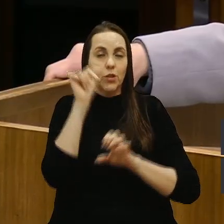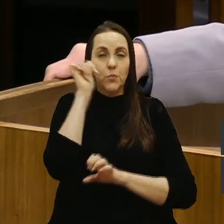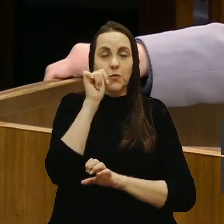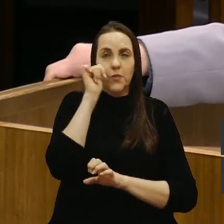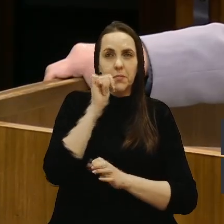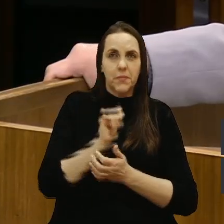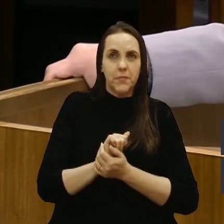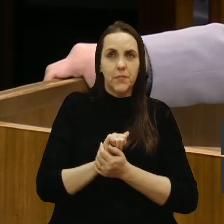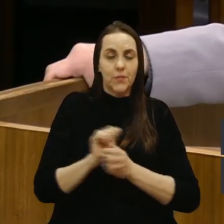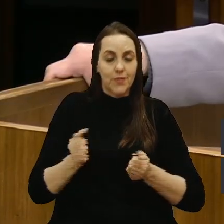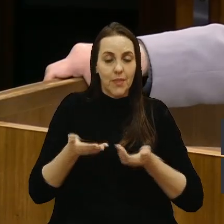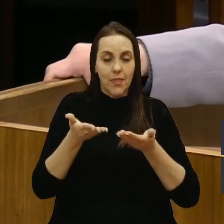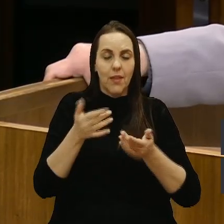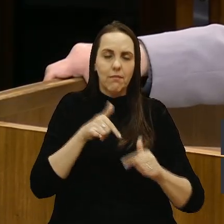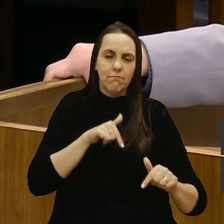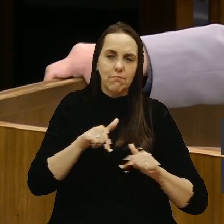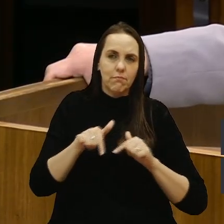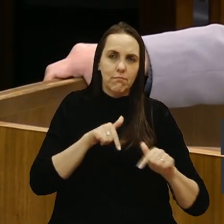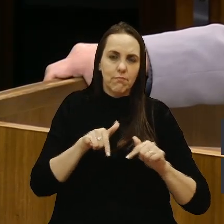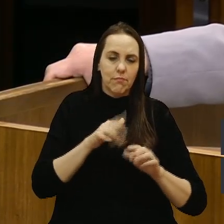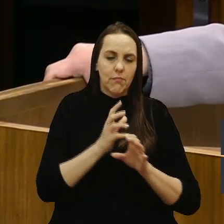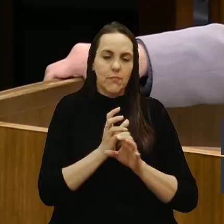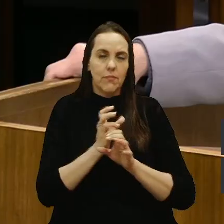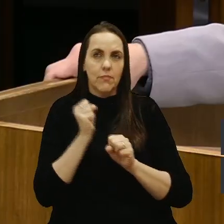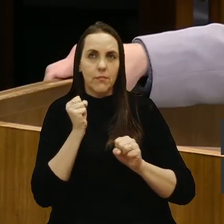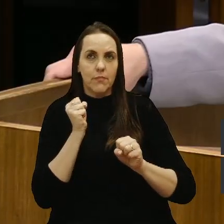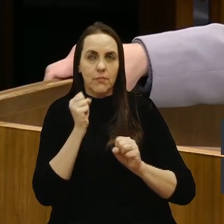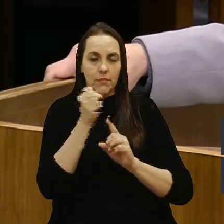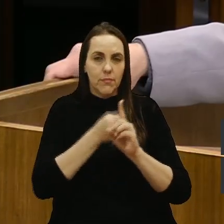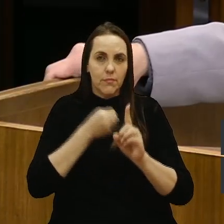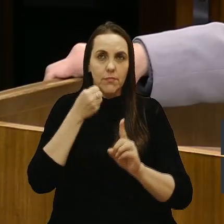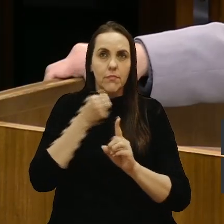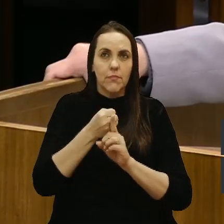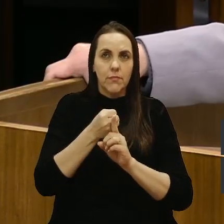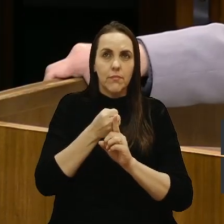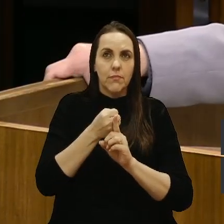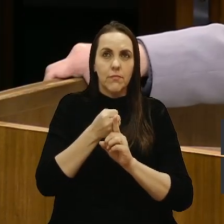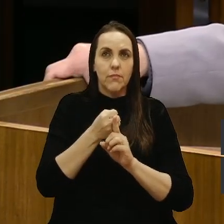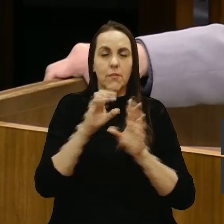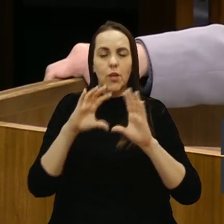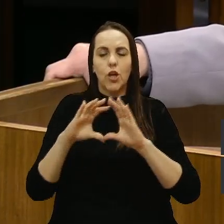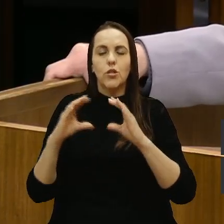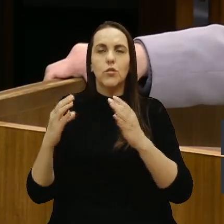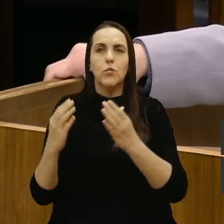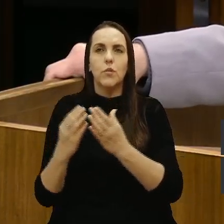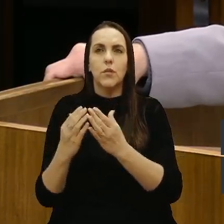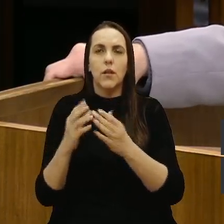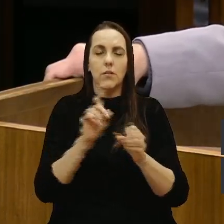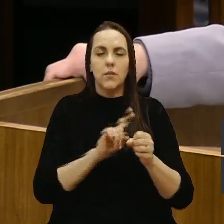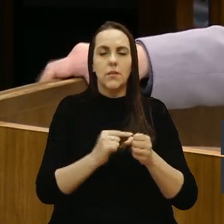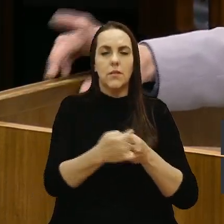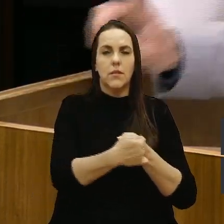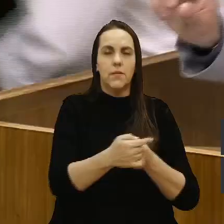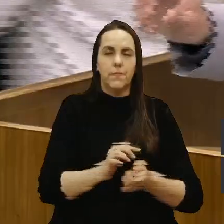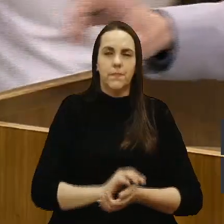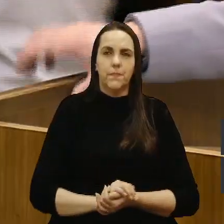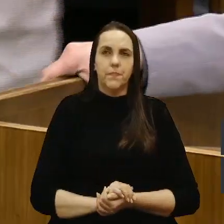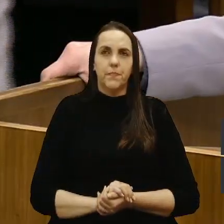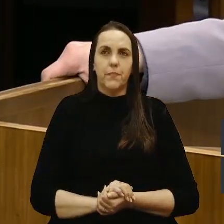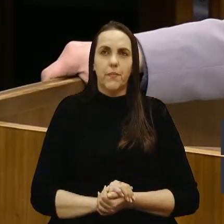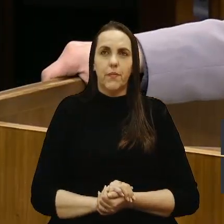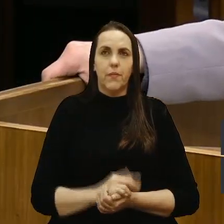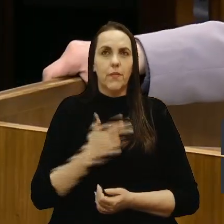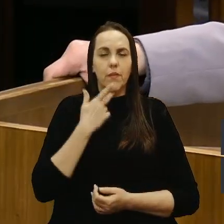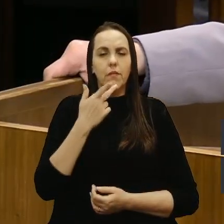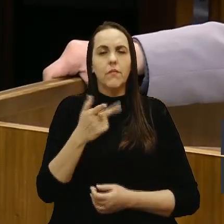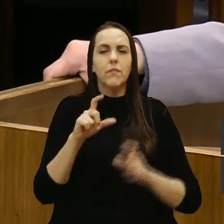que gera empregos, receitas, impactos às comunidades e município. E aqui eu cito